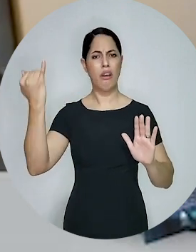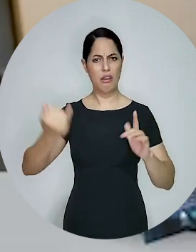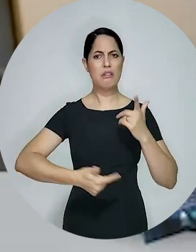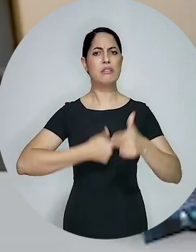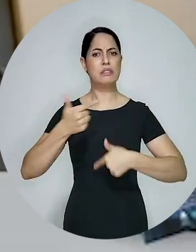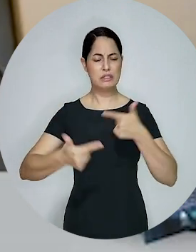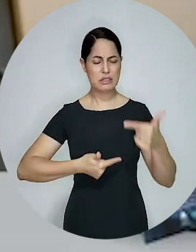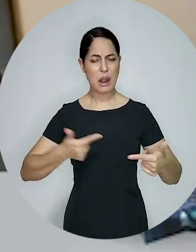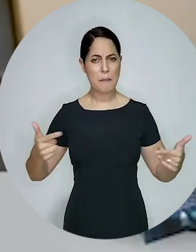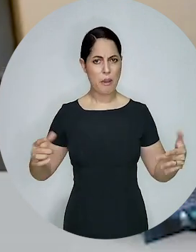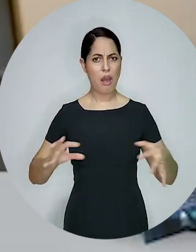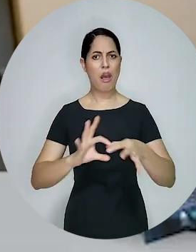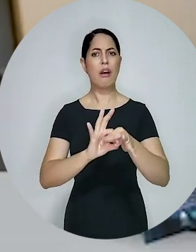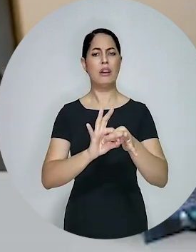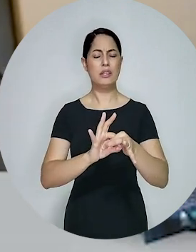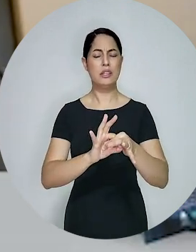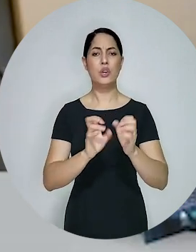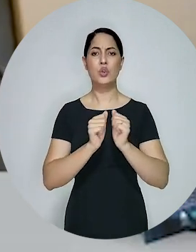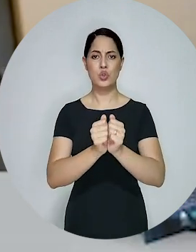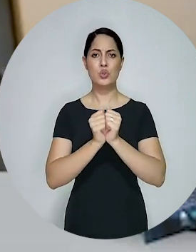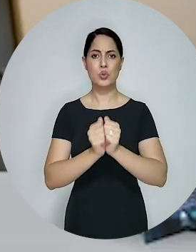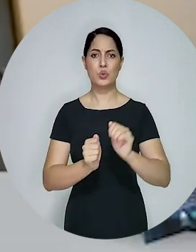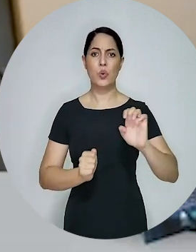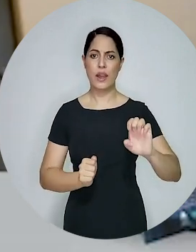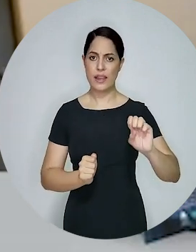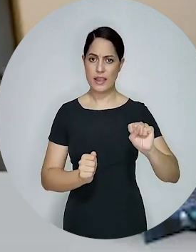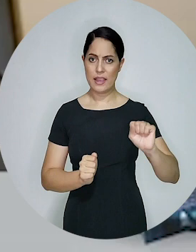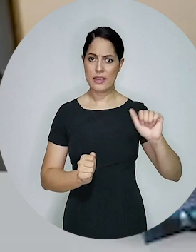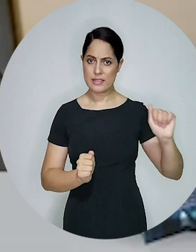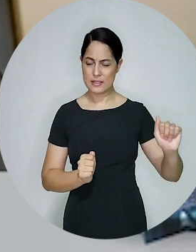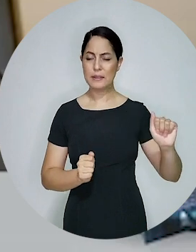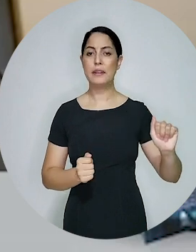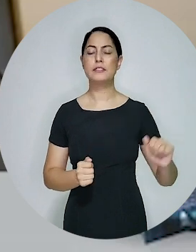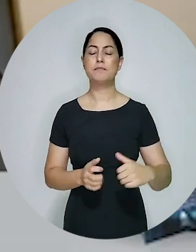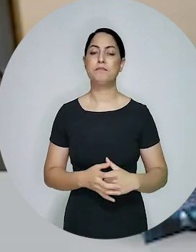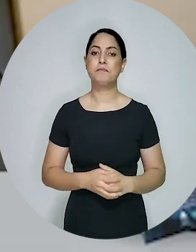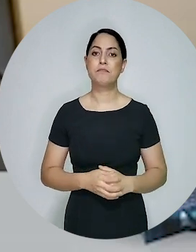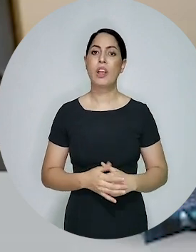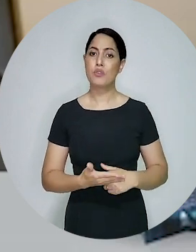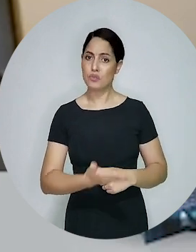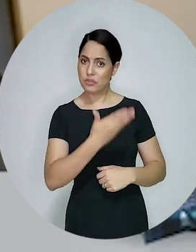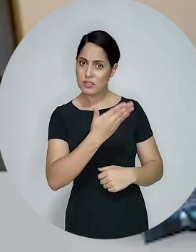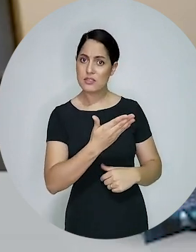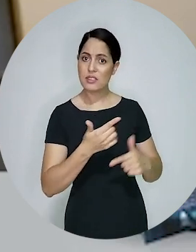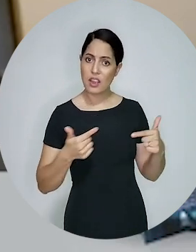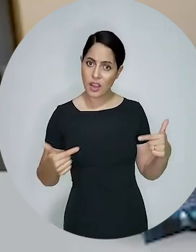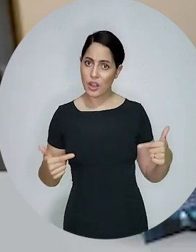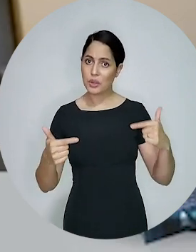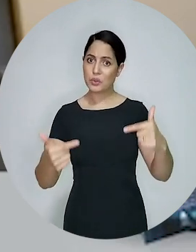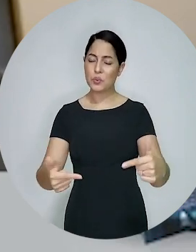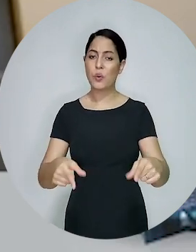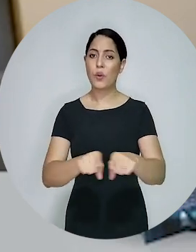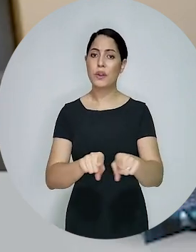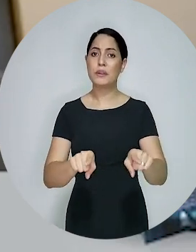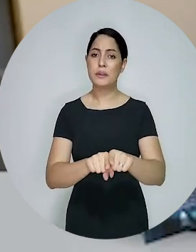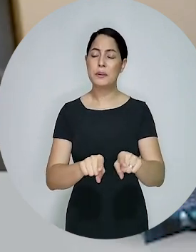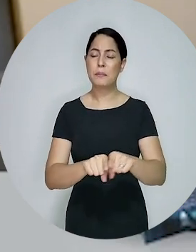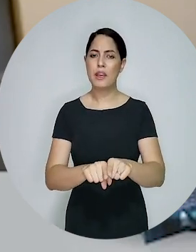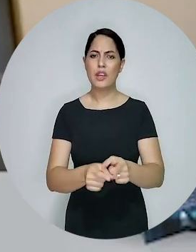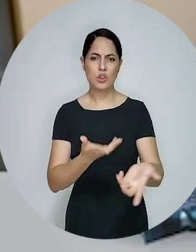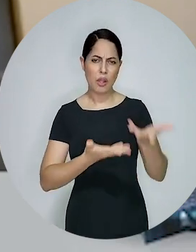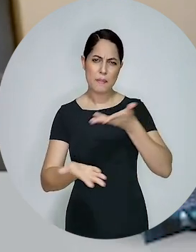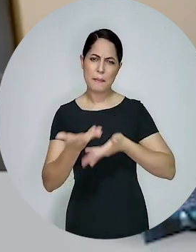maneira absolutamente irmanada com a Escola Superior de Advocacia. Há pouco